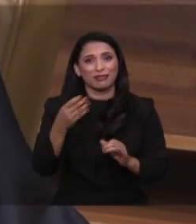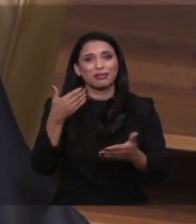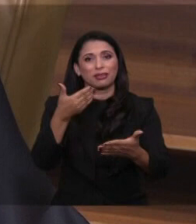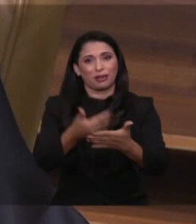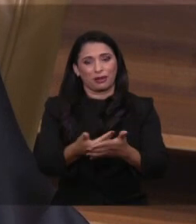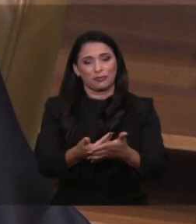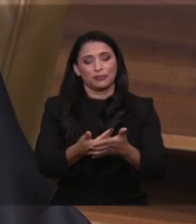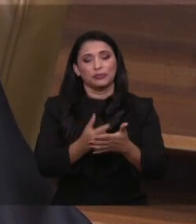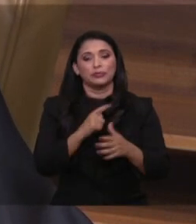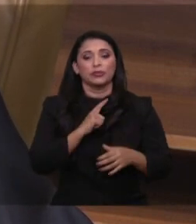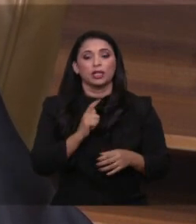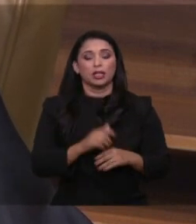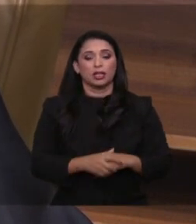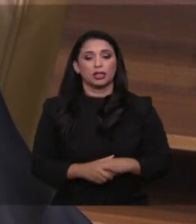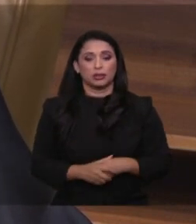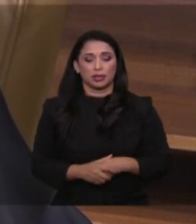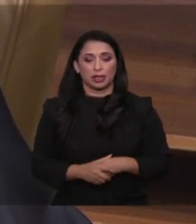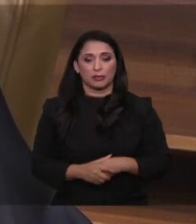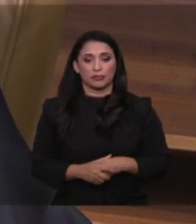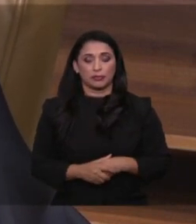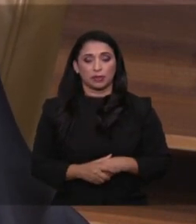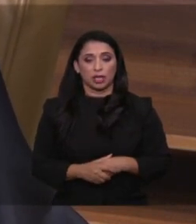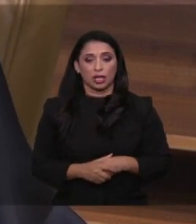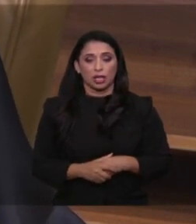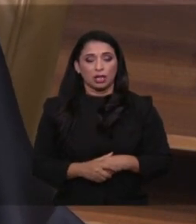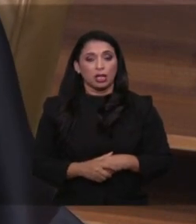Era excludente de punibilidade